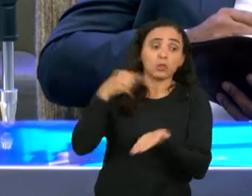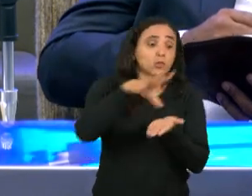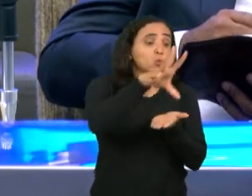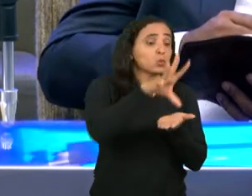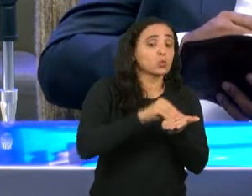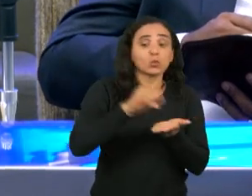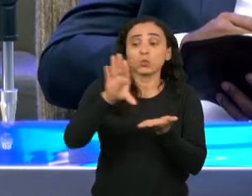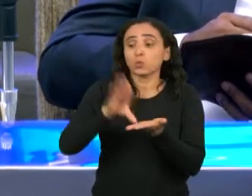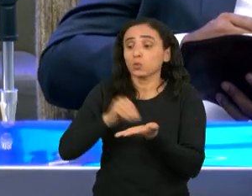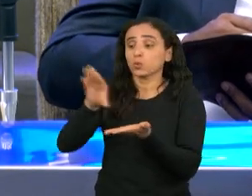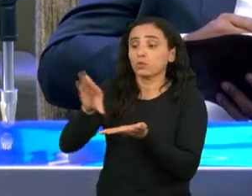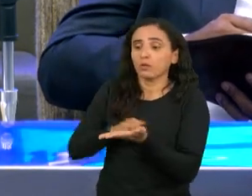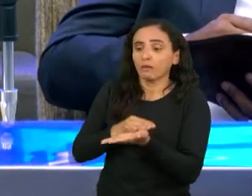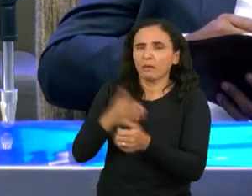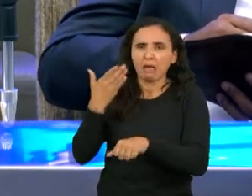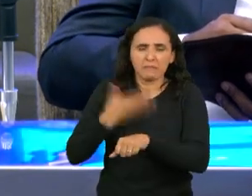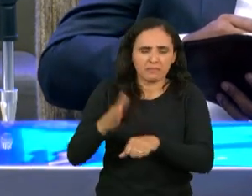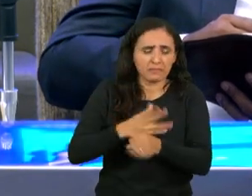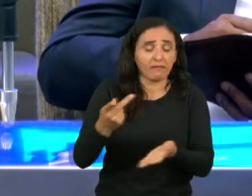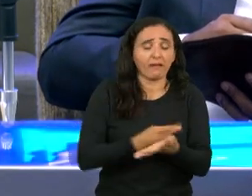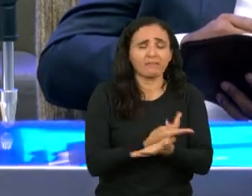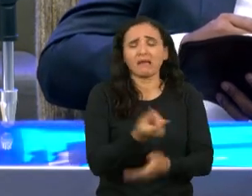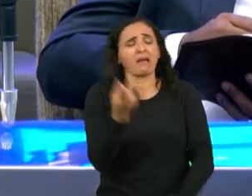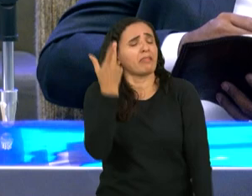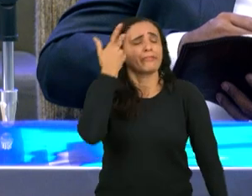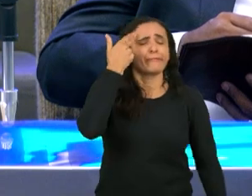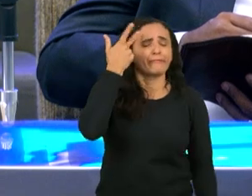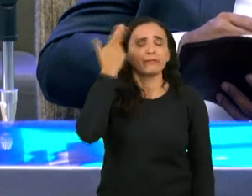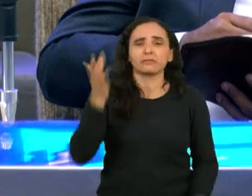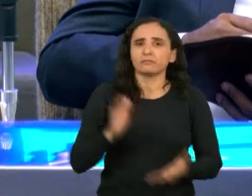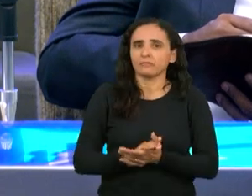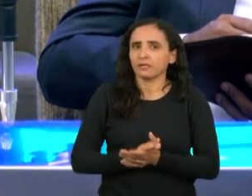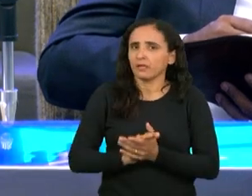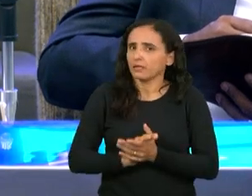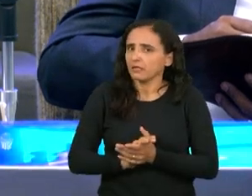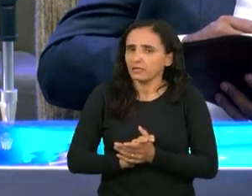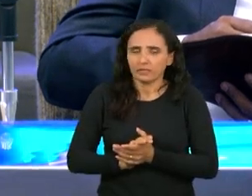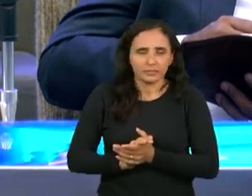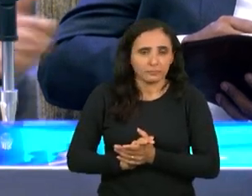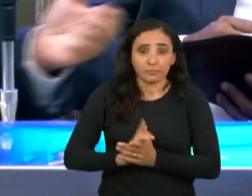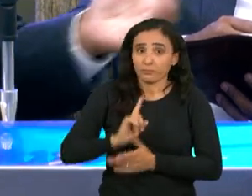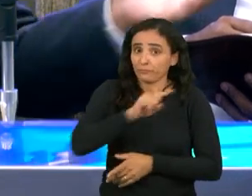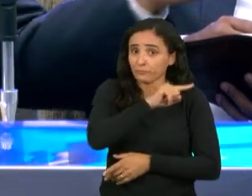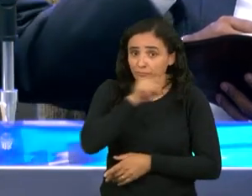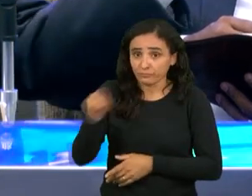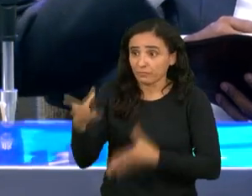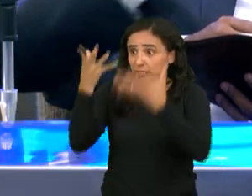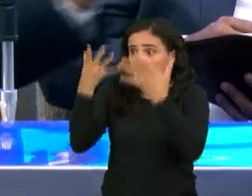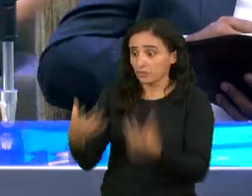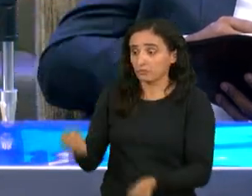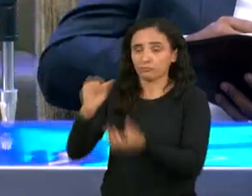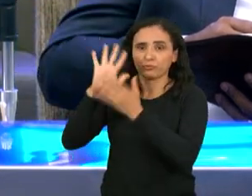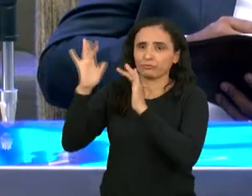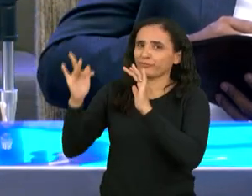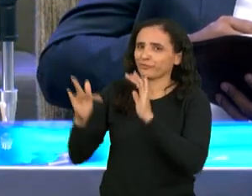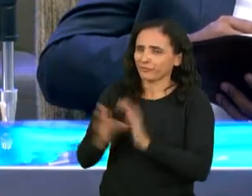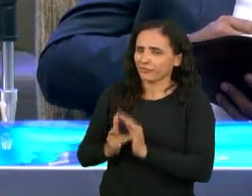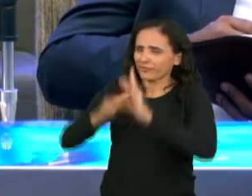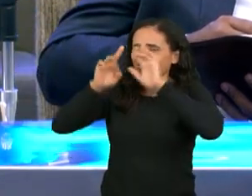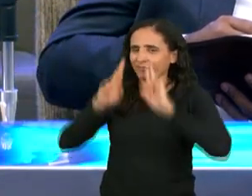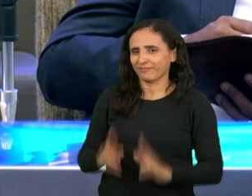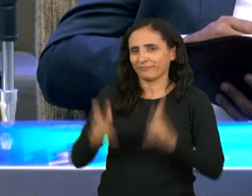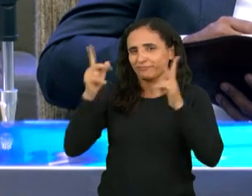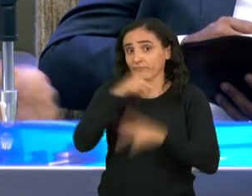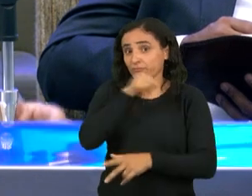e mundo corrompido ele disse antes nós andavamos éramos levados como